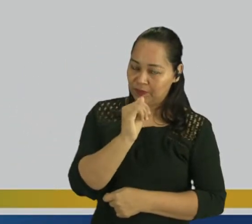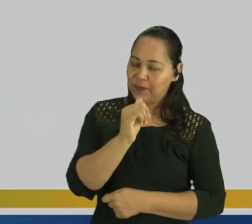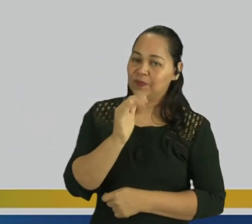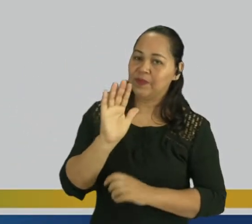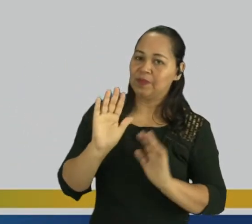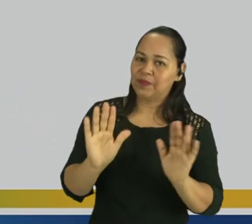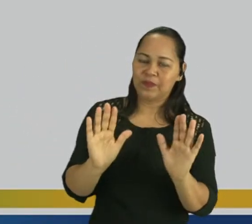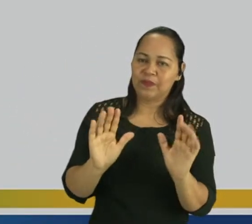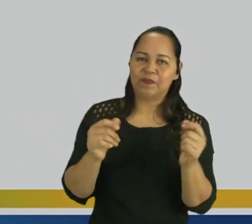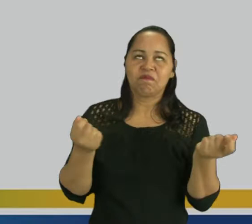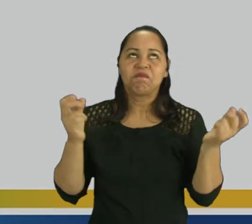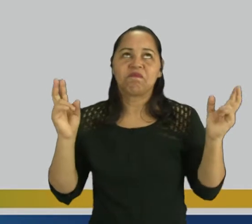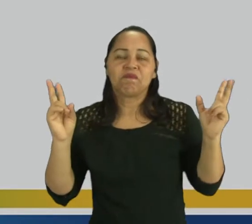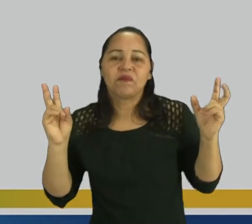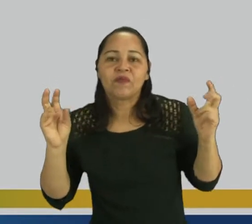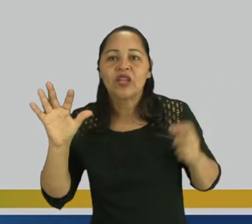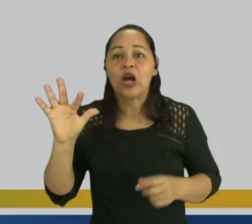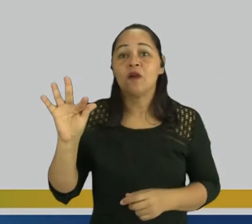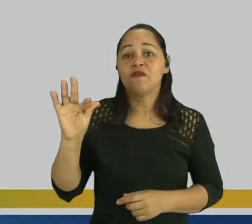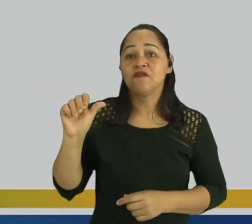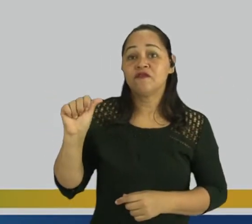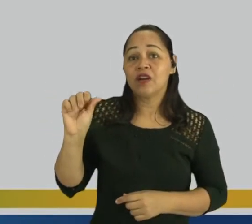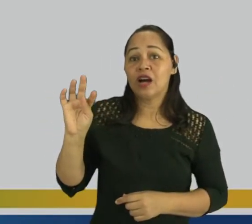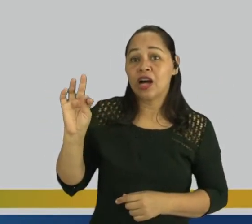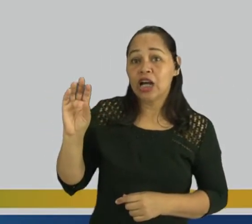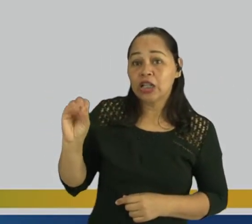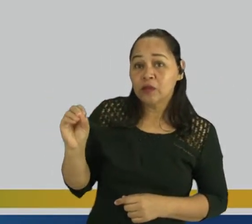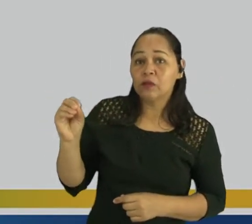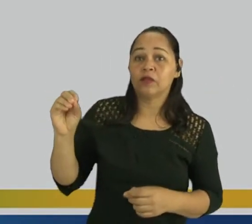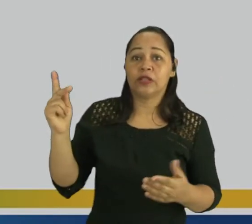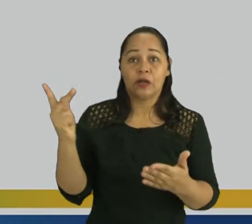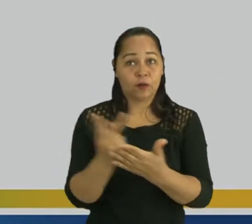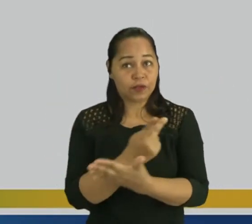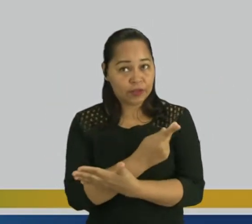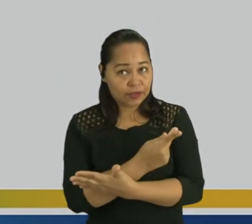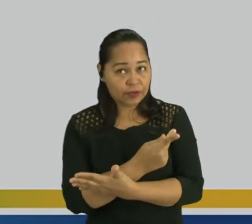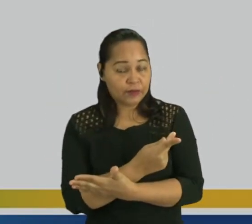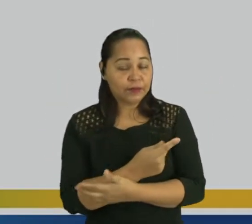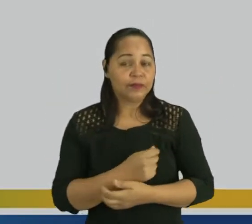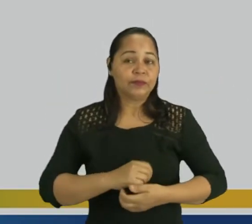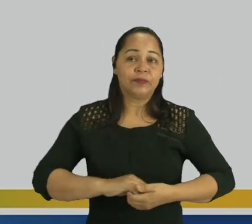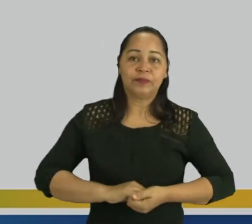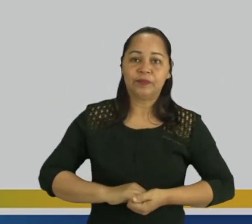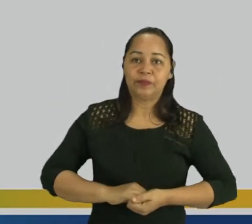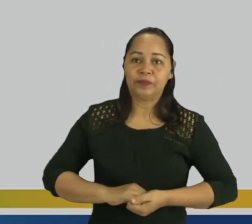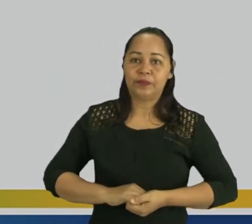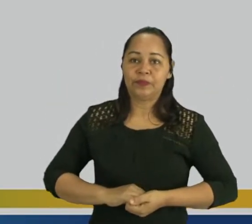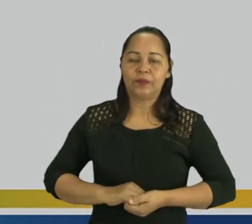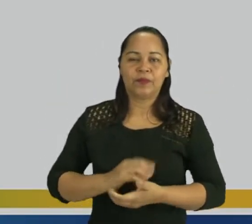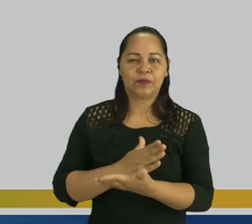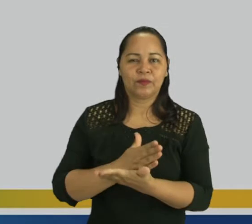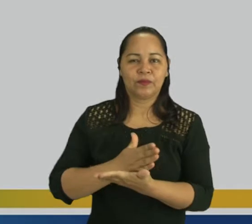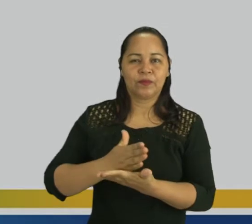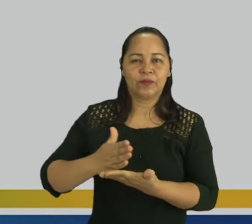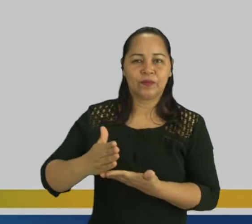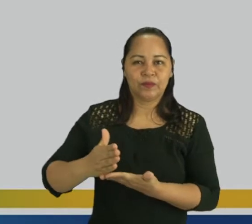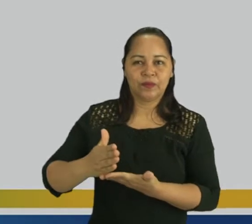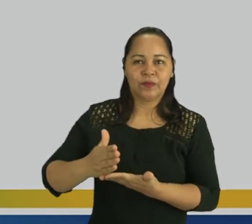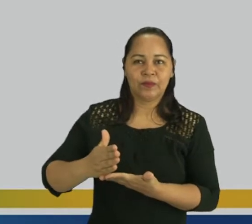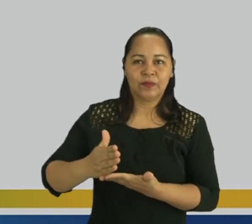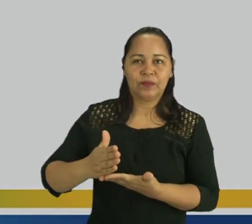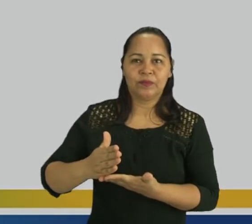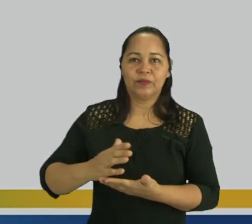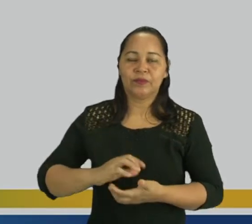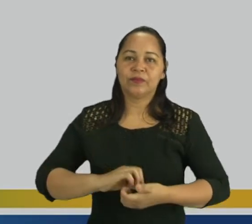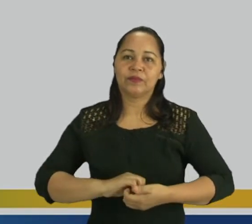ok? De fato, o que é um fato? É uma situação, algo que está acontecendo. Então, vamos voltar lá para o